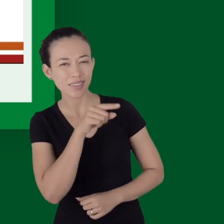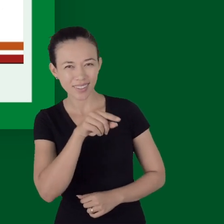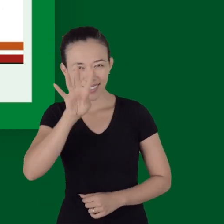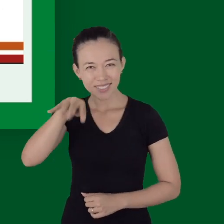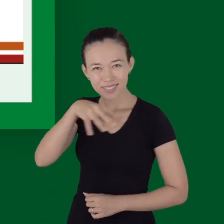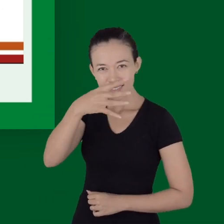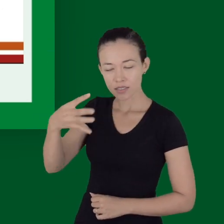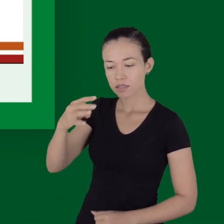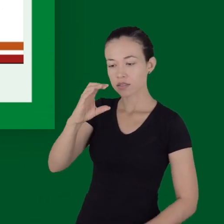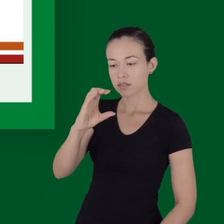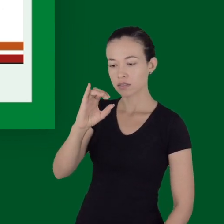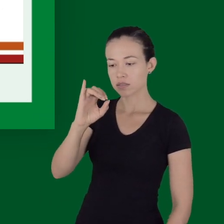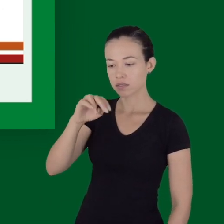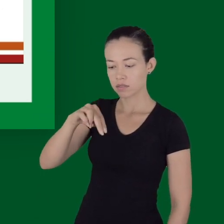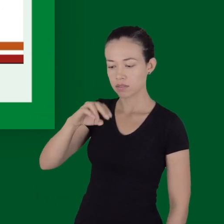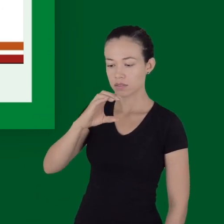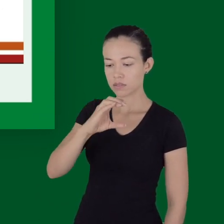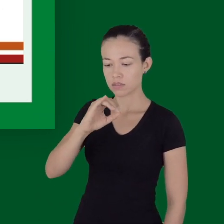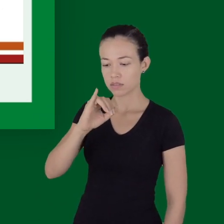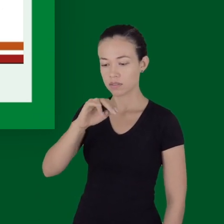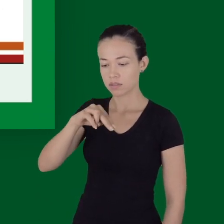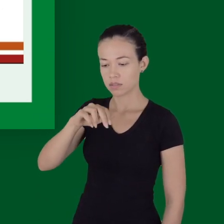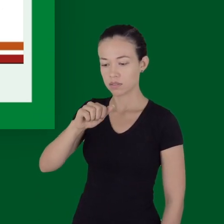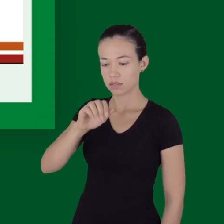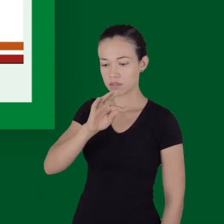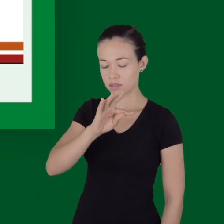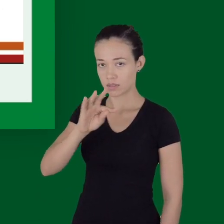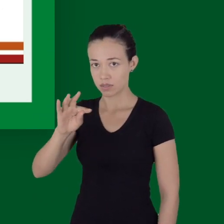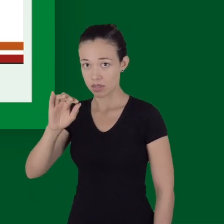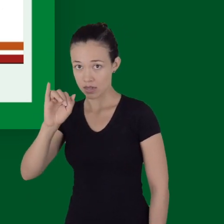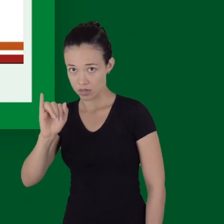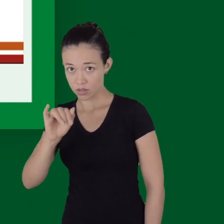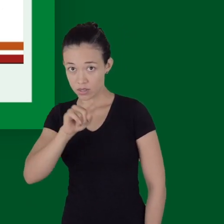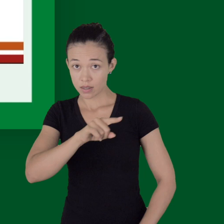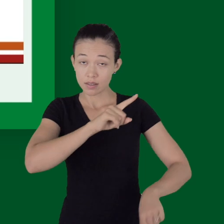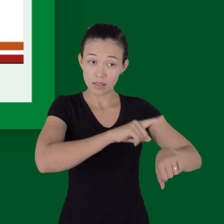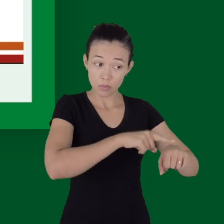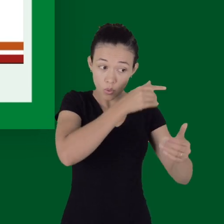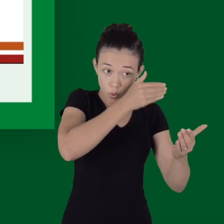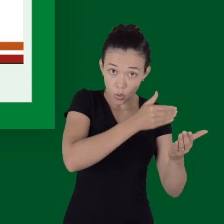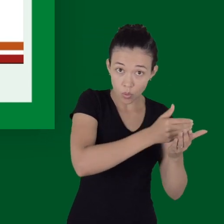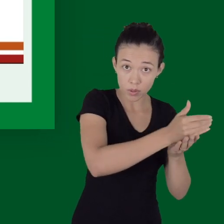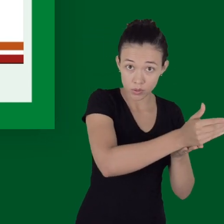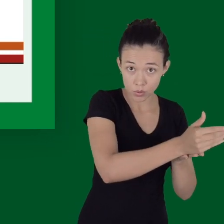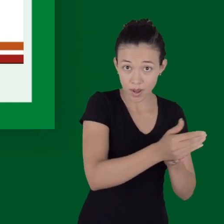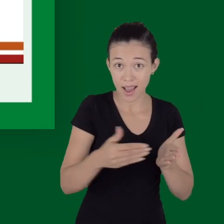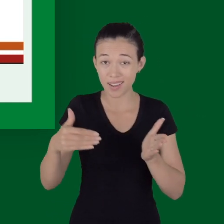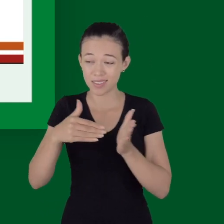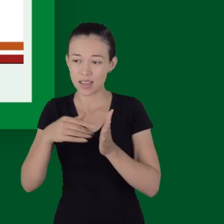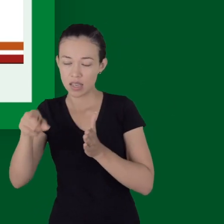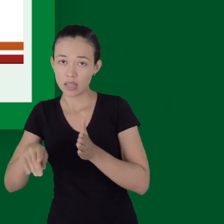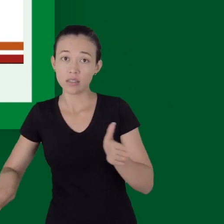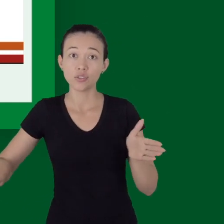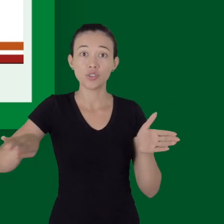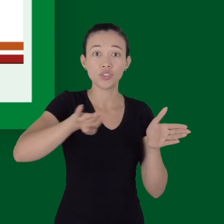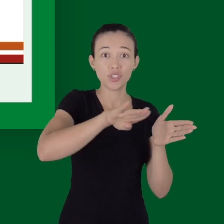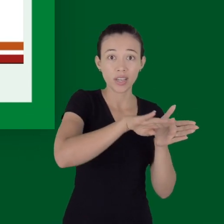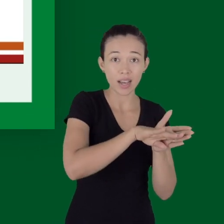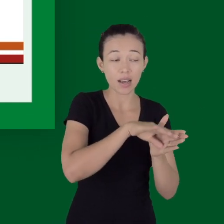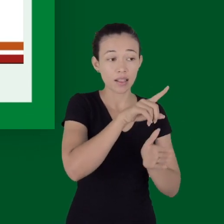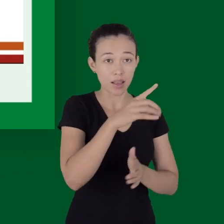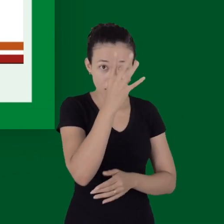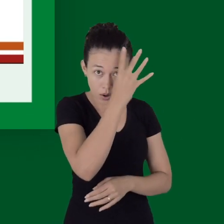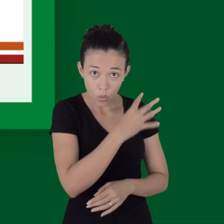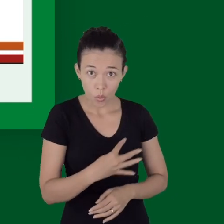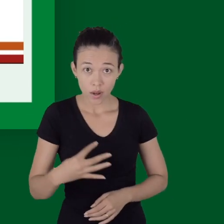paciente está em Braslândia com 4 horas e 15, não vai chegar no hospital de base com tempo viável para fazer a trombólise. Então,